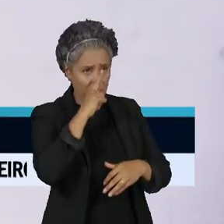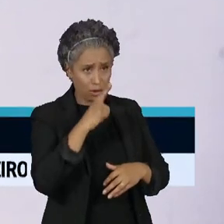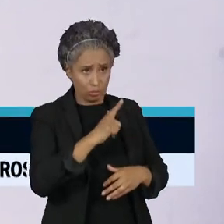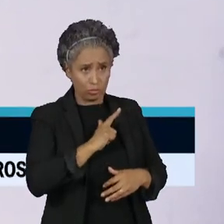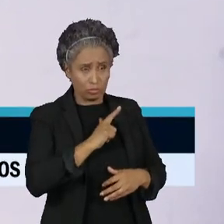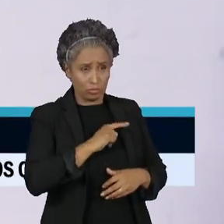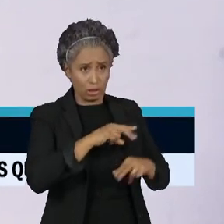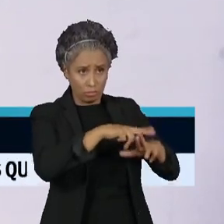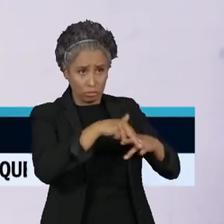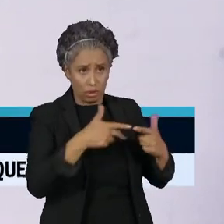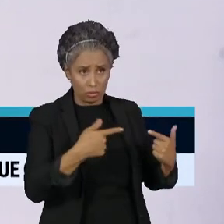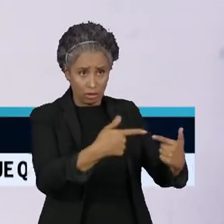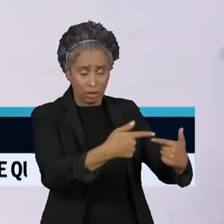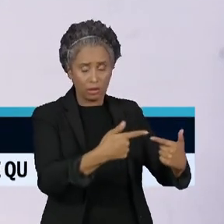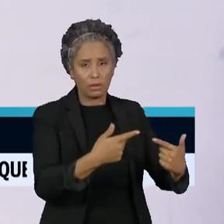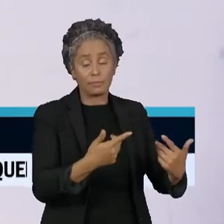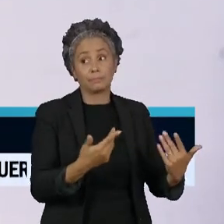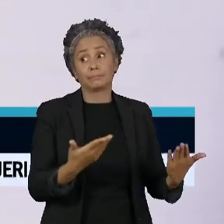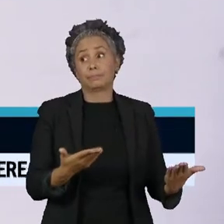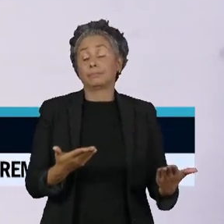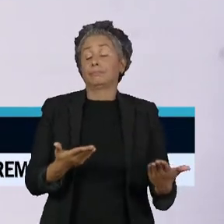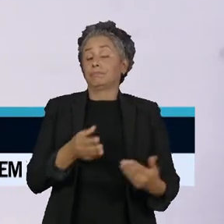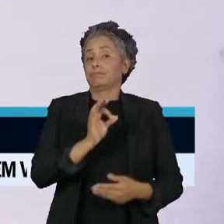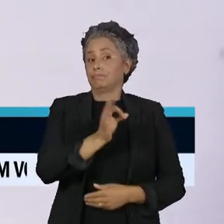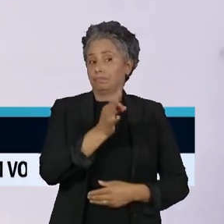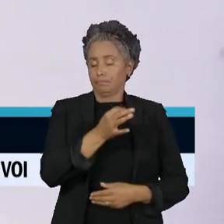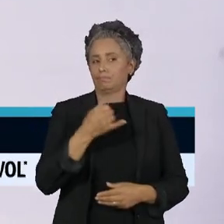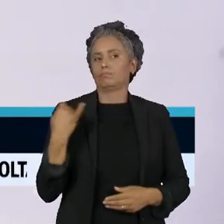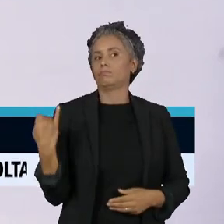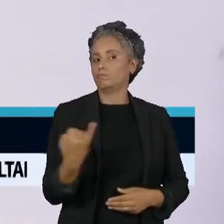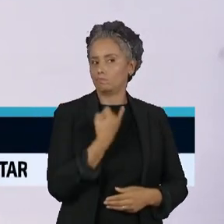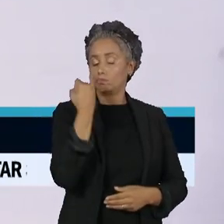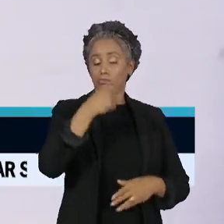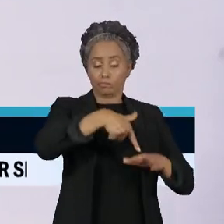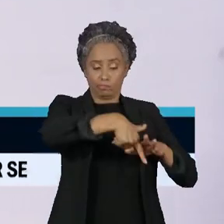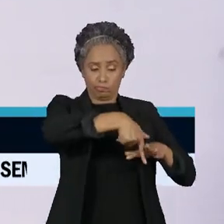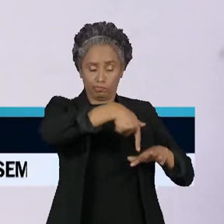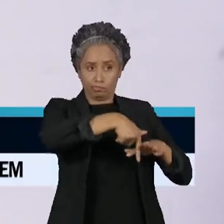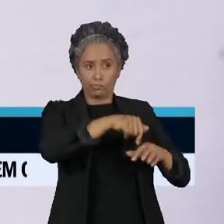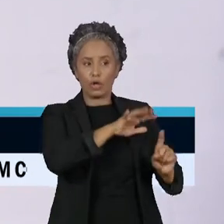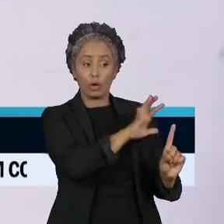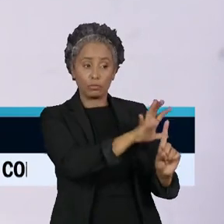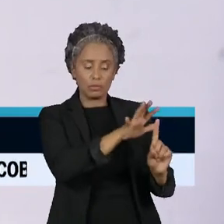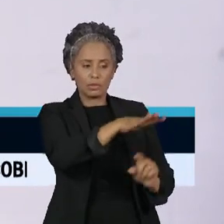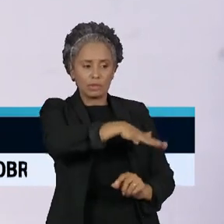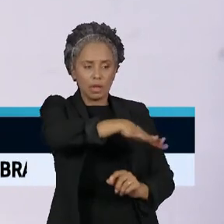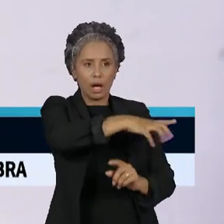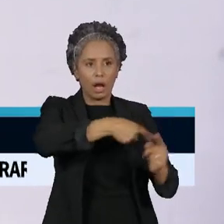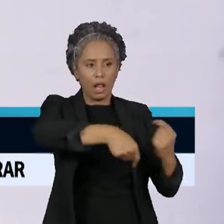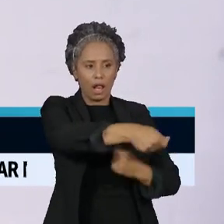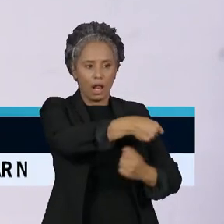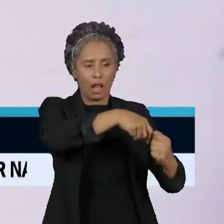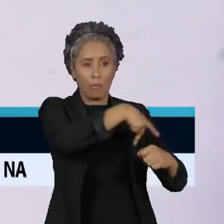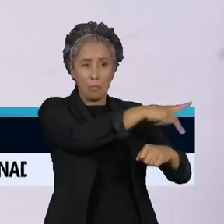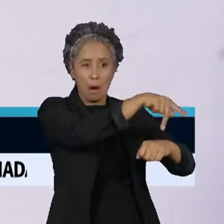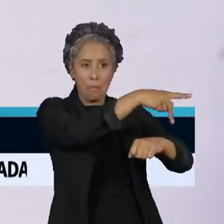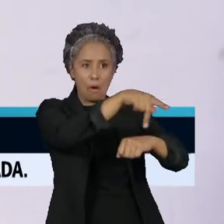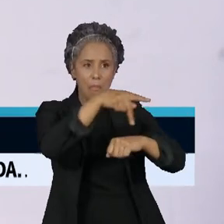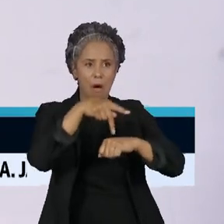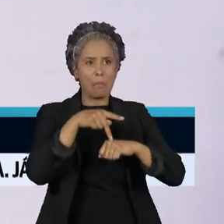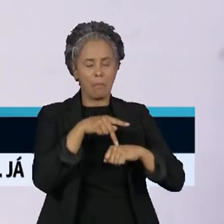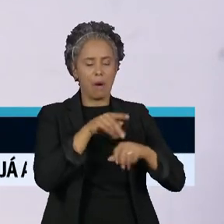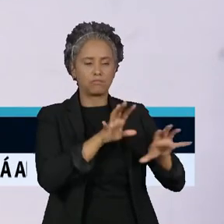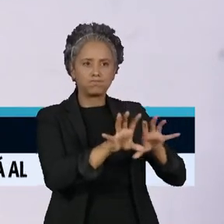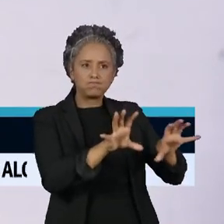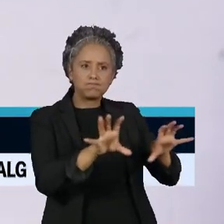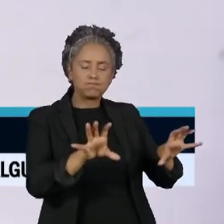né? Mas, sem dúvida, ele é um risco importante. Ele afeta também a parte logística e operacional de muitos países, né? Nós estamos falando